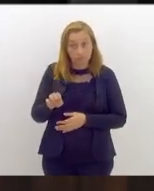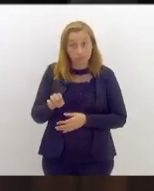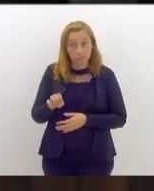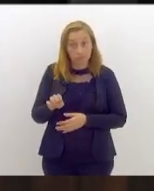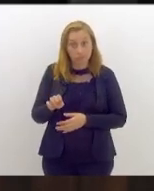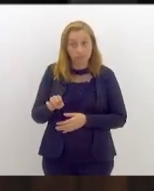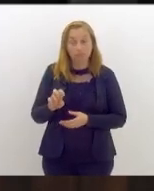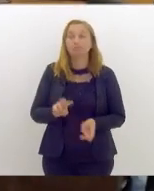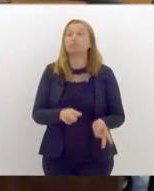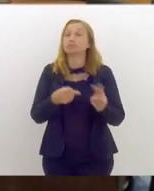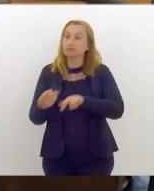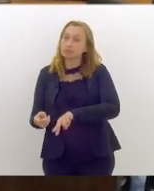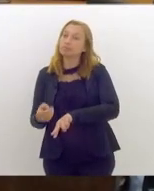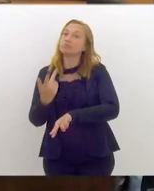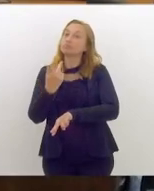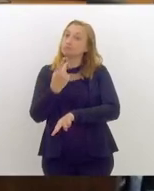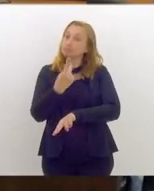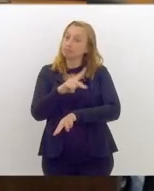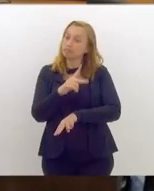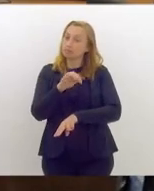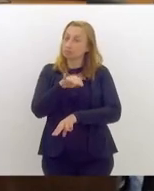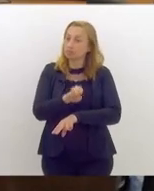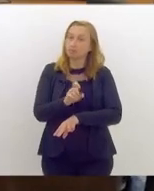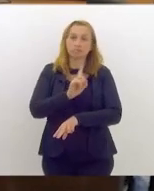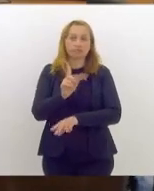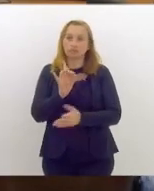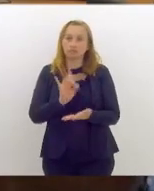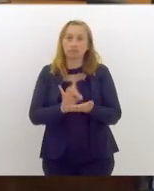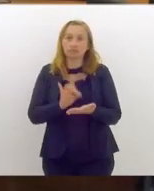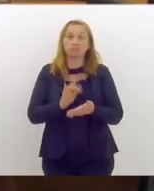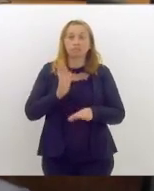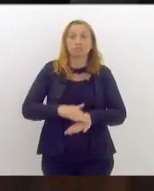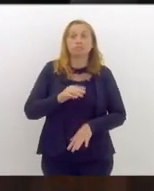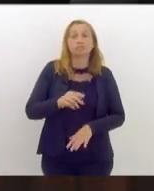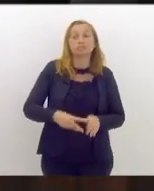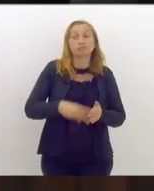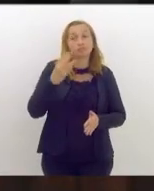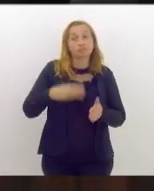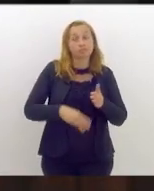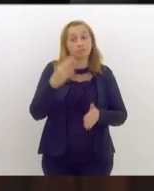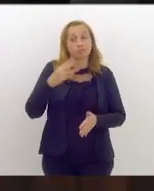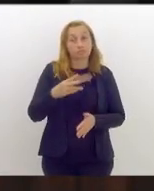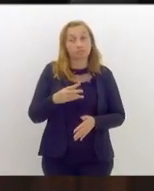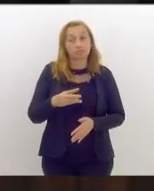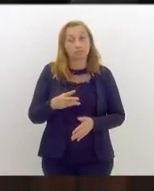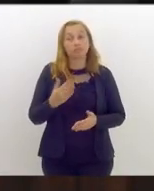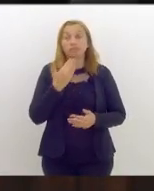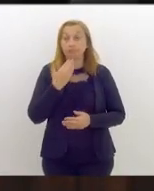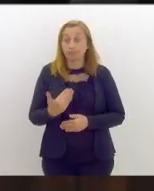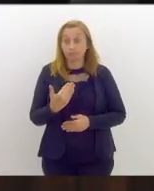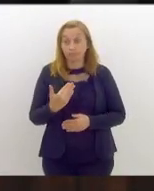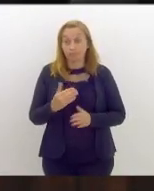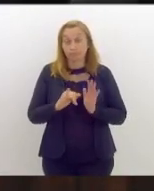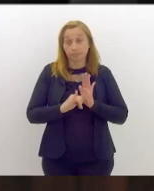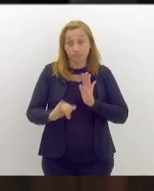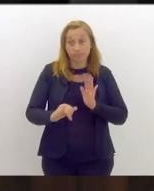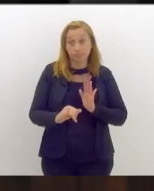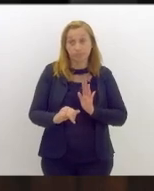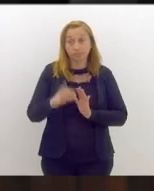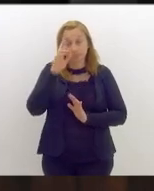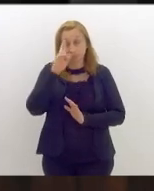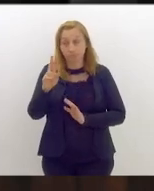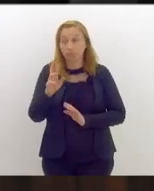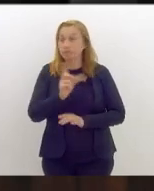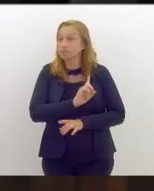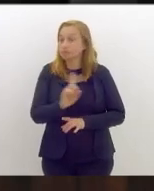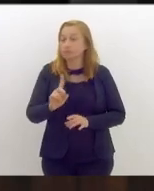não ele foi encaminhado por mais de uma duas três vezes foi pedido para publicar e vossa excelência